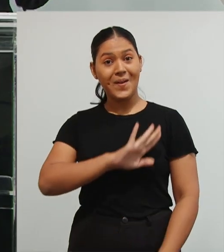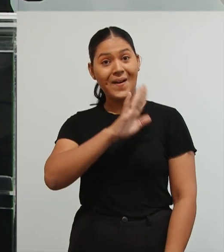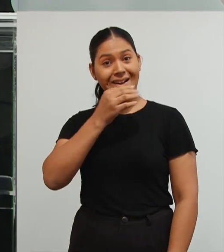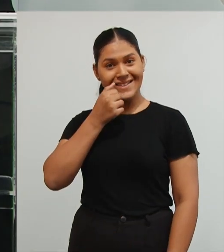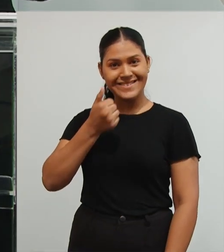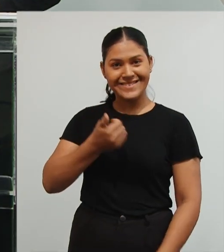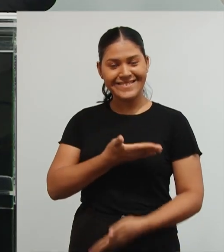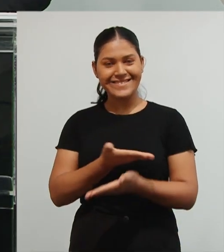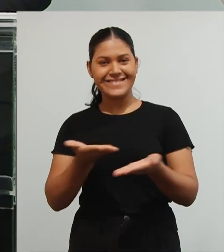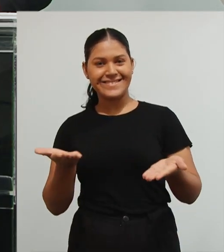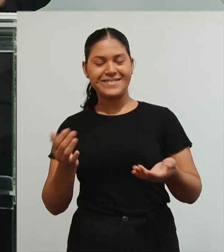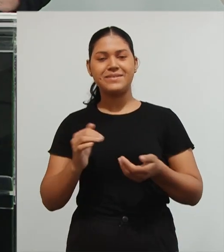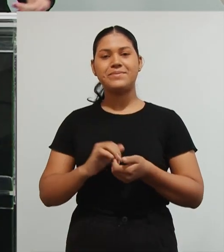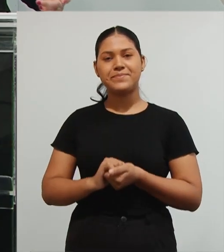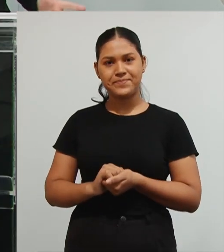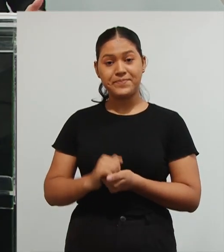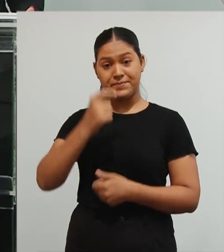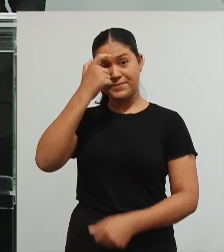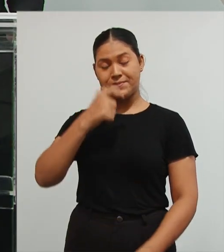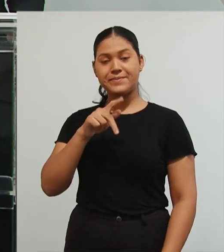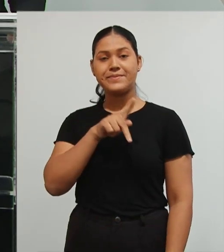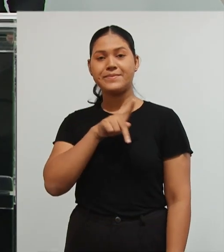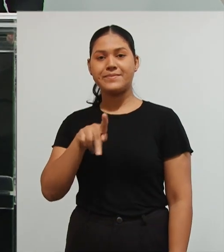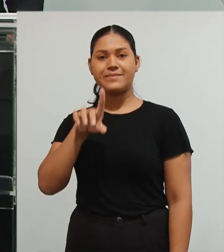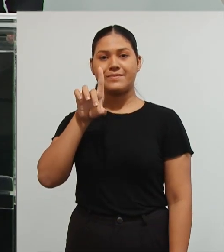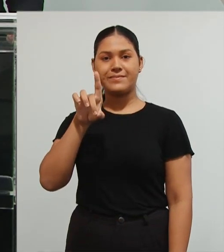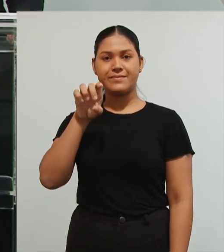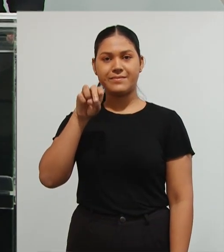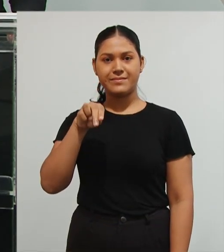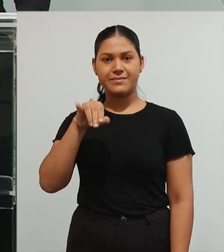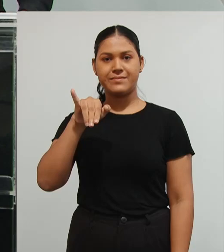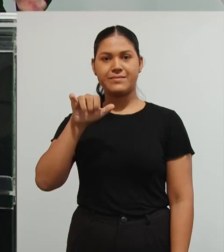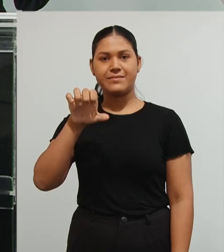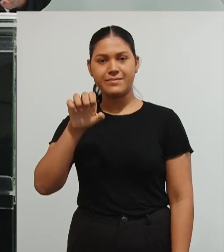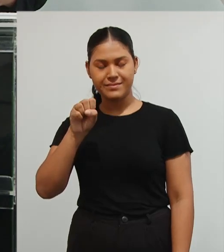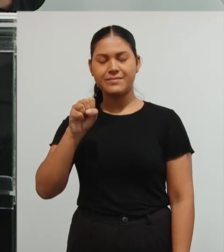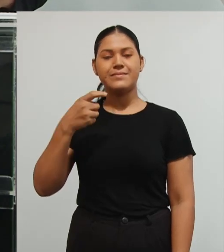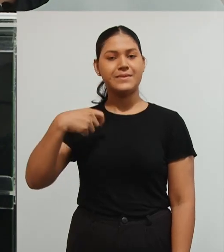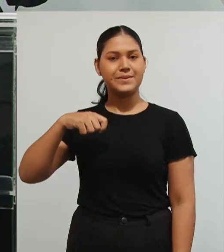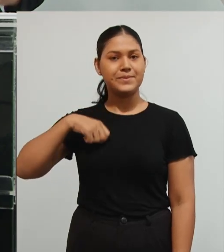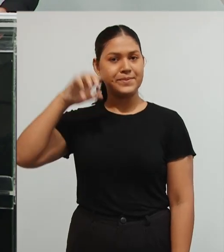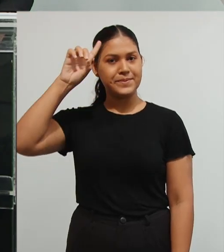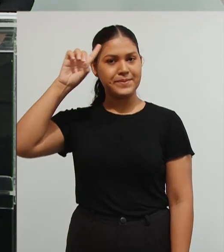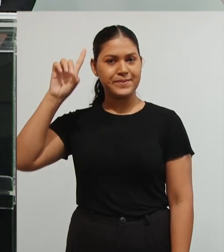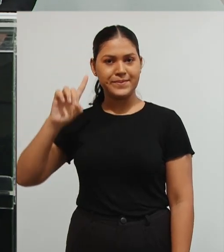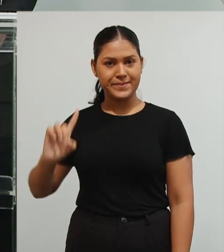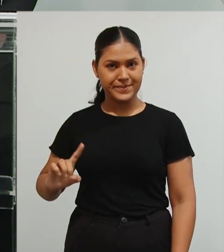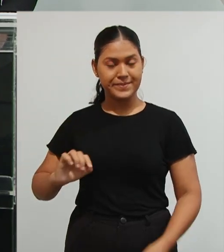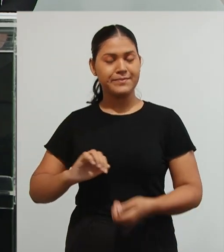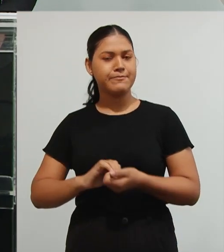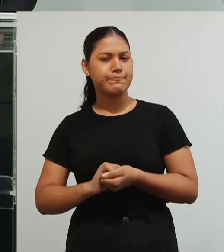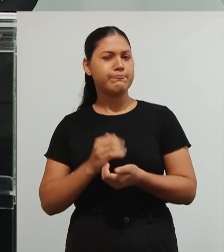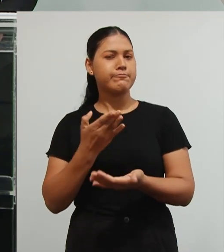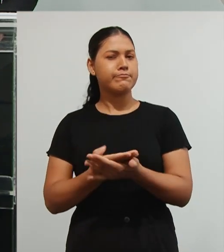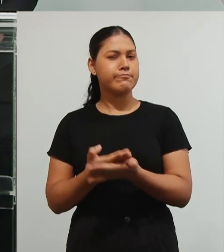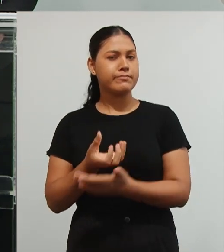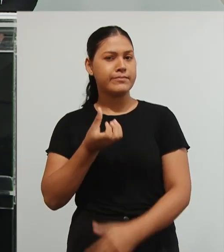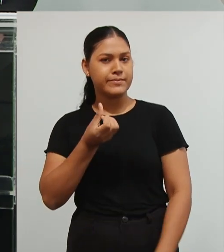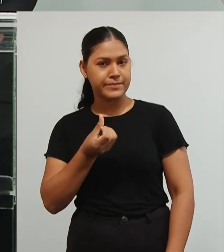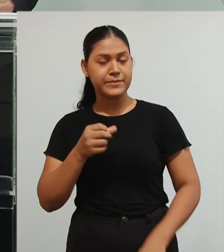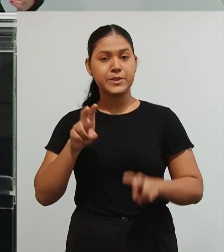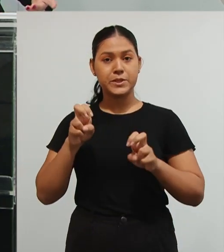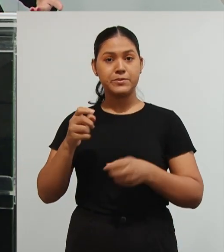Olá, tudo bom com você? Eu sou a professora Denise Tontiucci e essa é a nossa sexta aula da disciplina de Economia do Setor